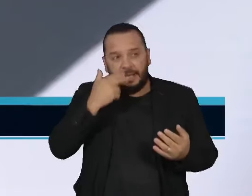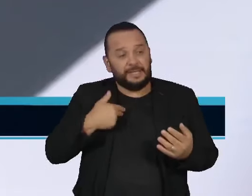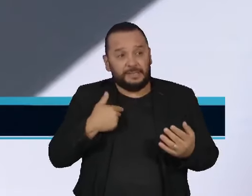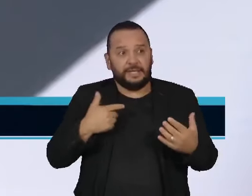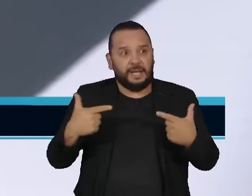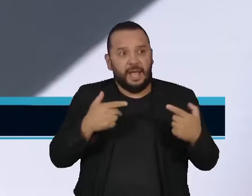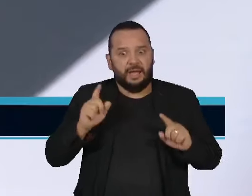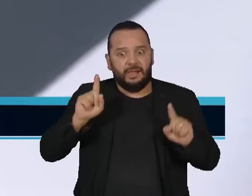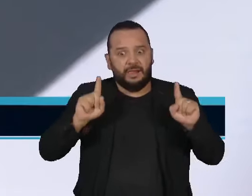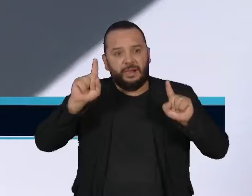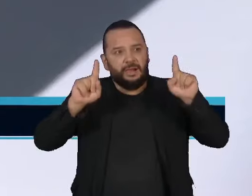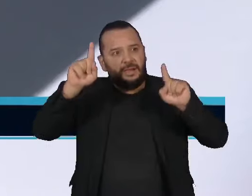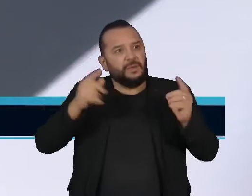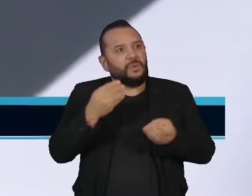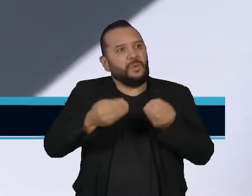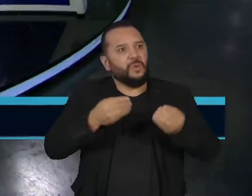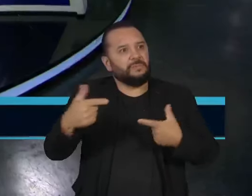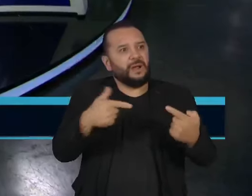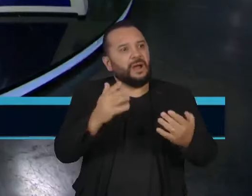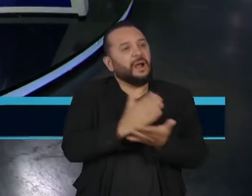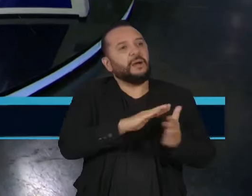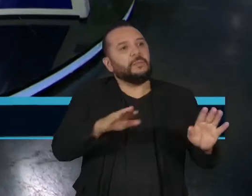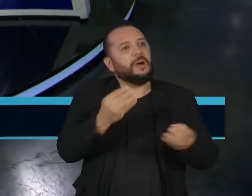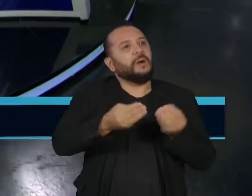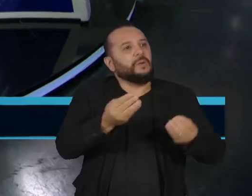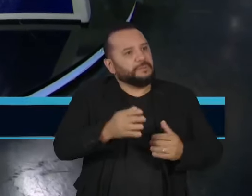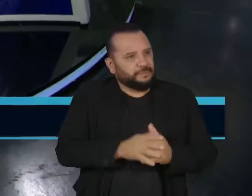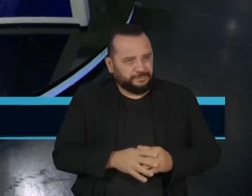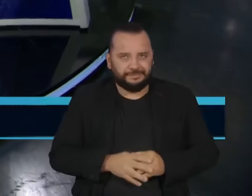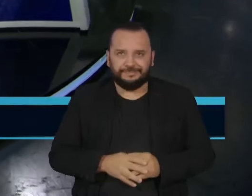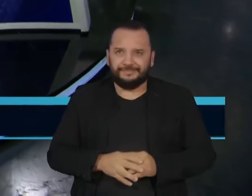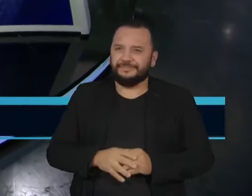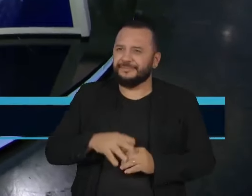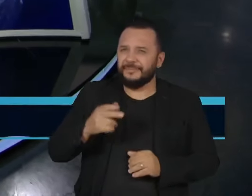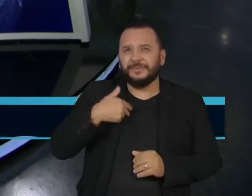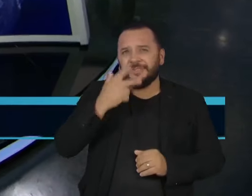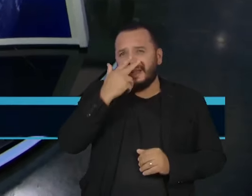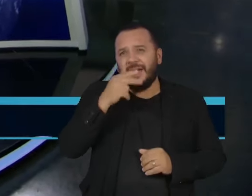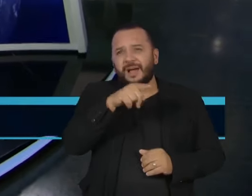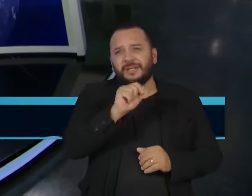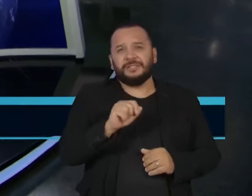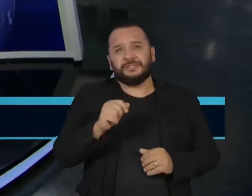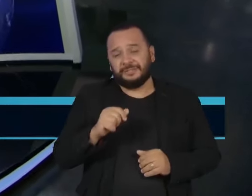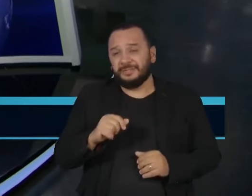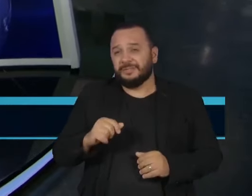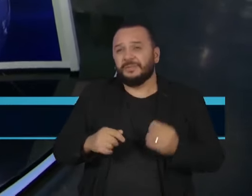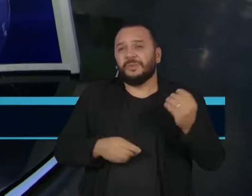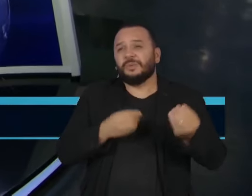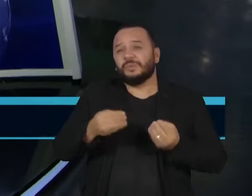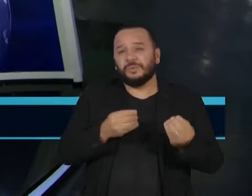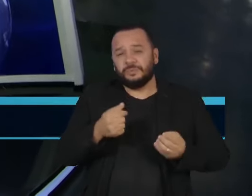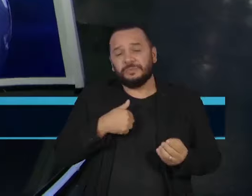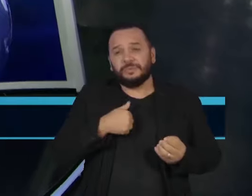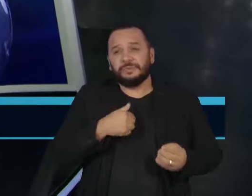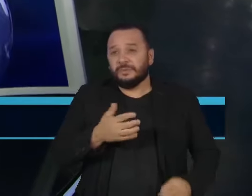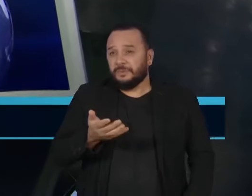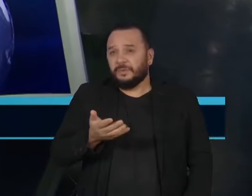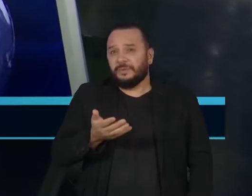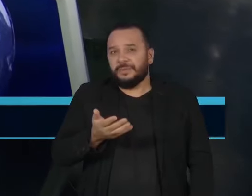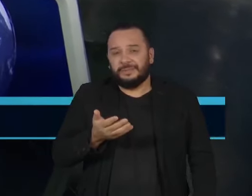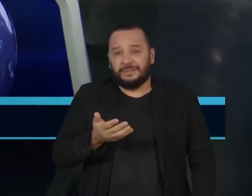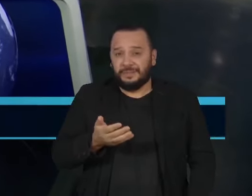você retornar e desmontar esse conflito. Dimas, você acha que ainda é cedo para arriscar um palpite sobre qual pode ser a